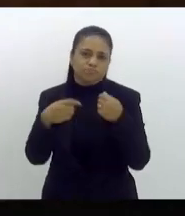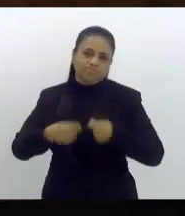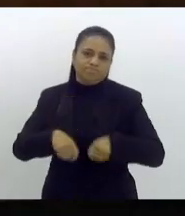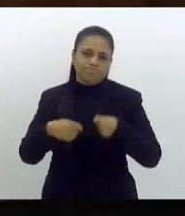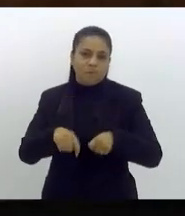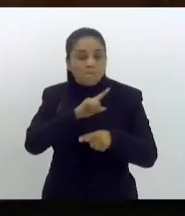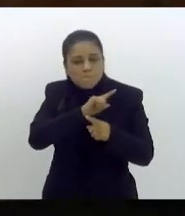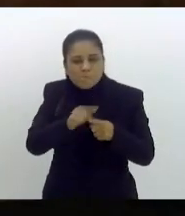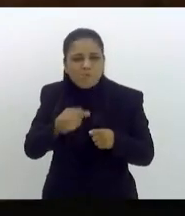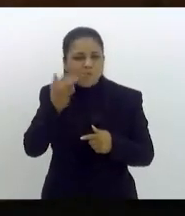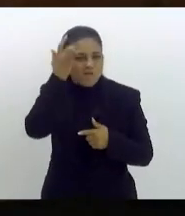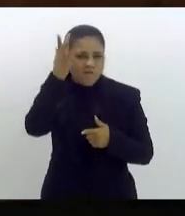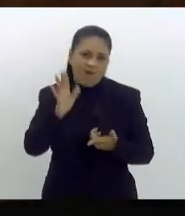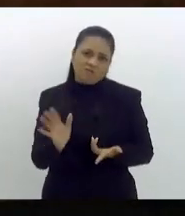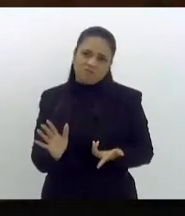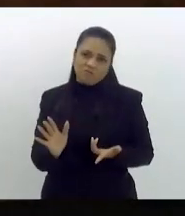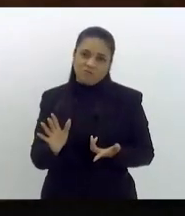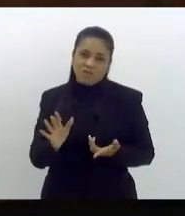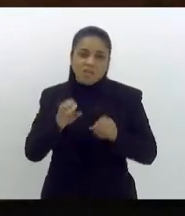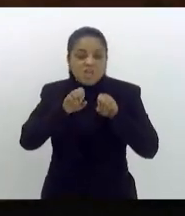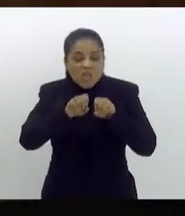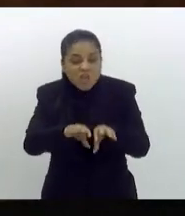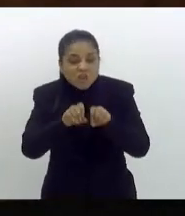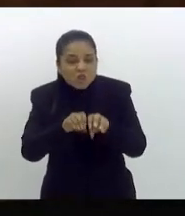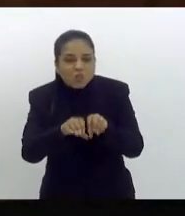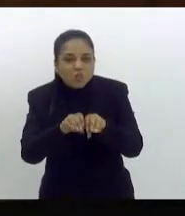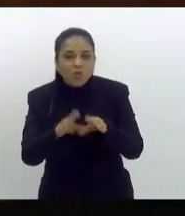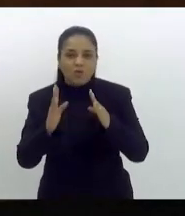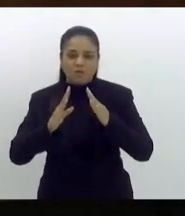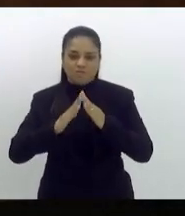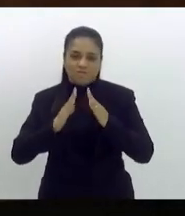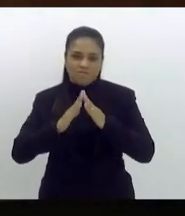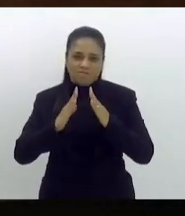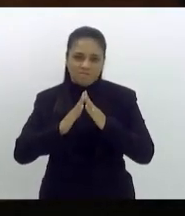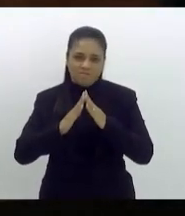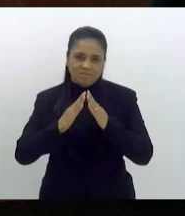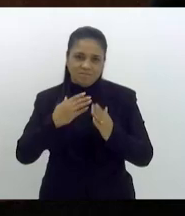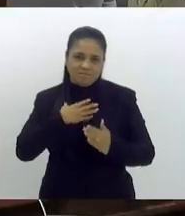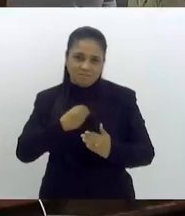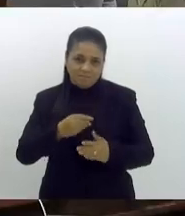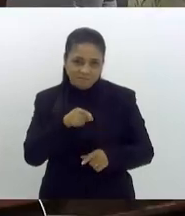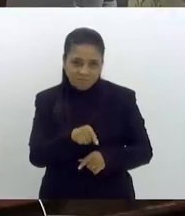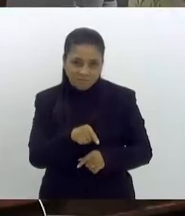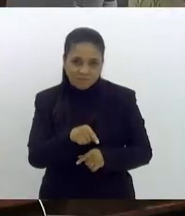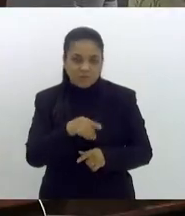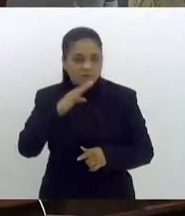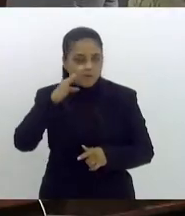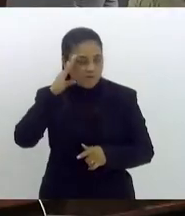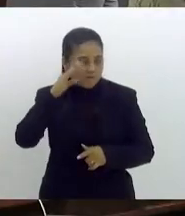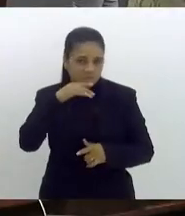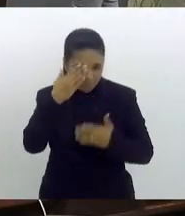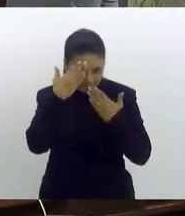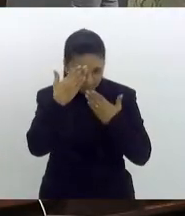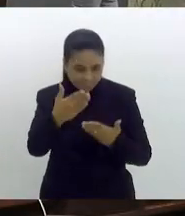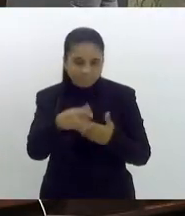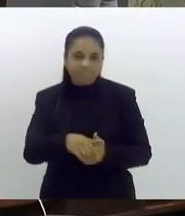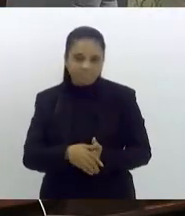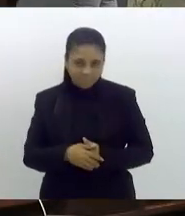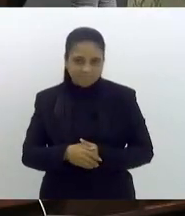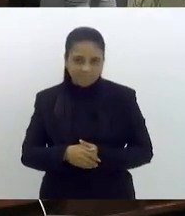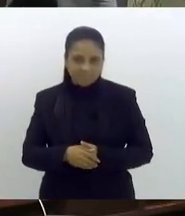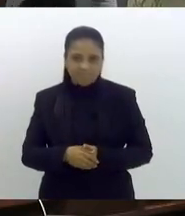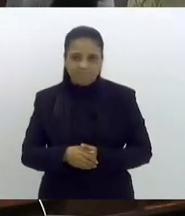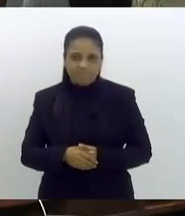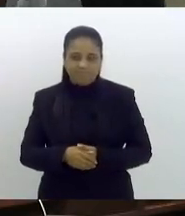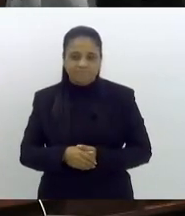proibir tá errado eduque seu filho em casa para saber o que ele come é isso obrigado só um